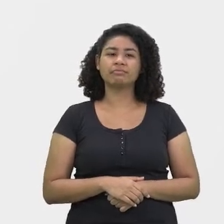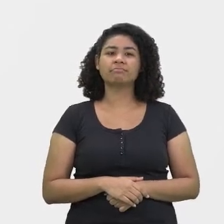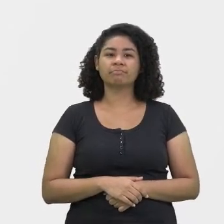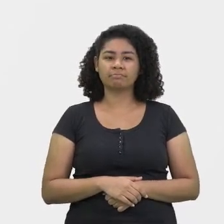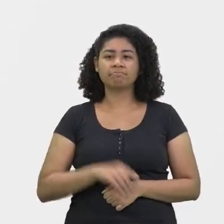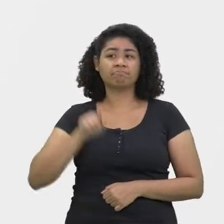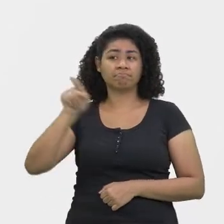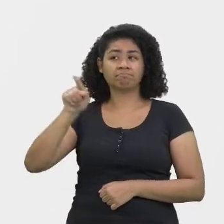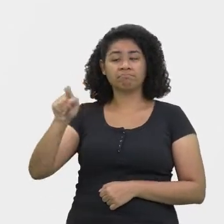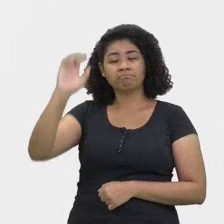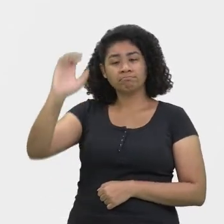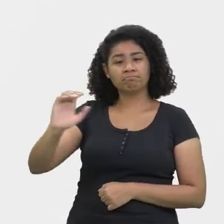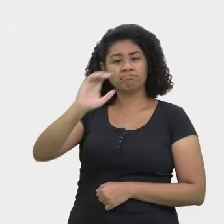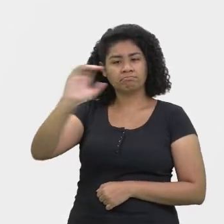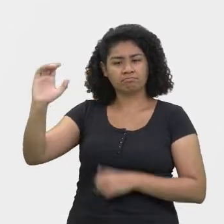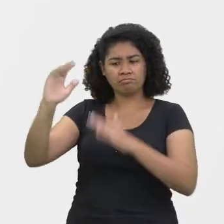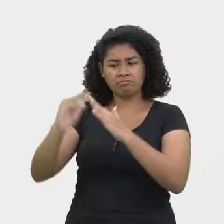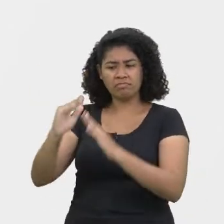que era considerada